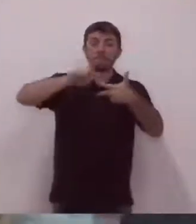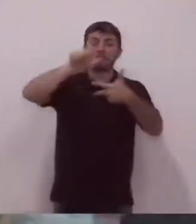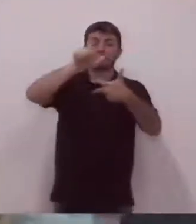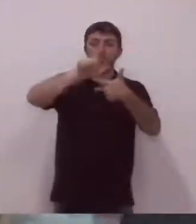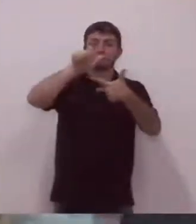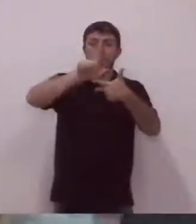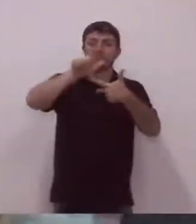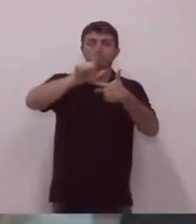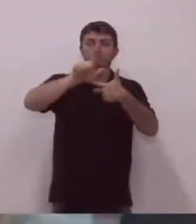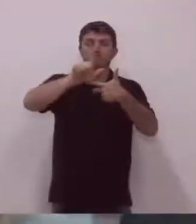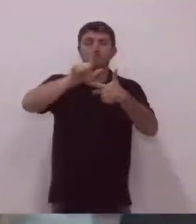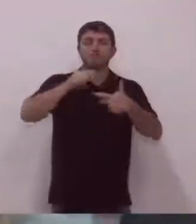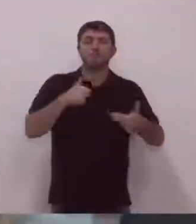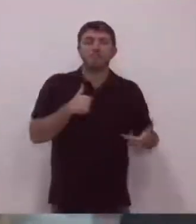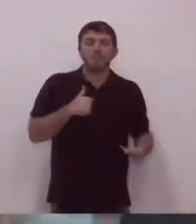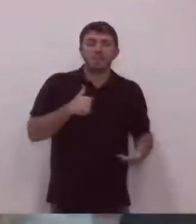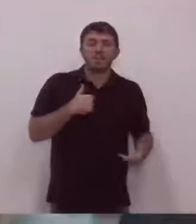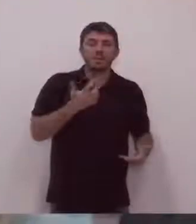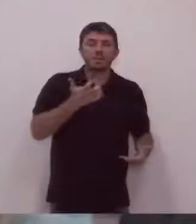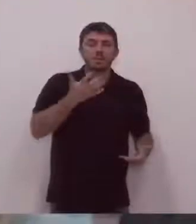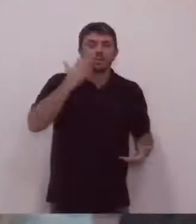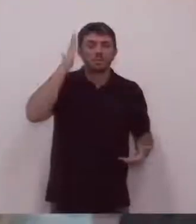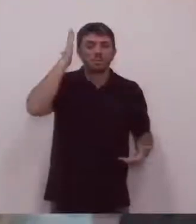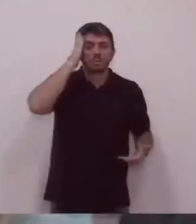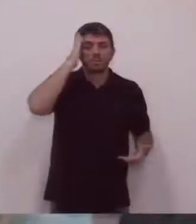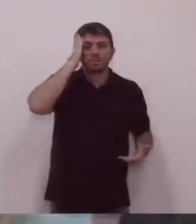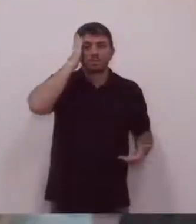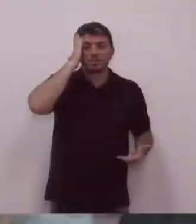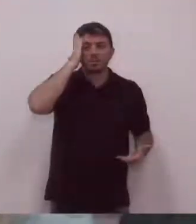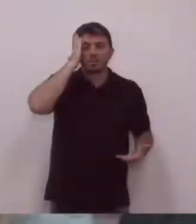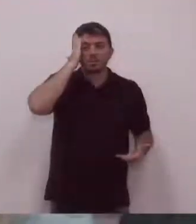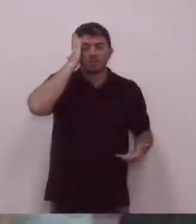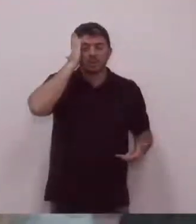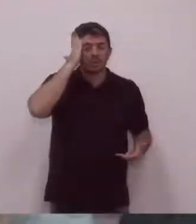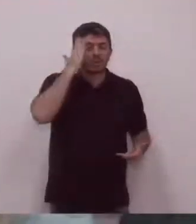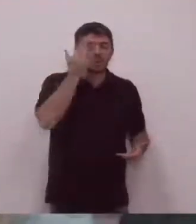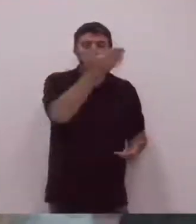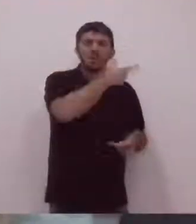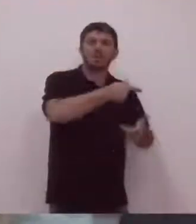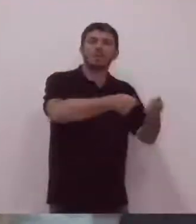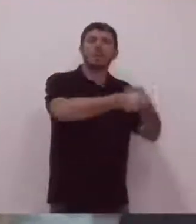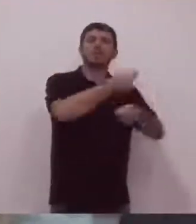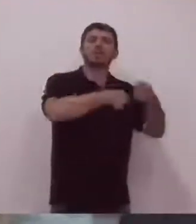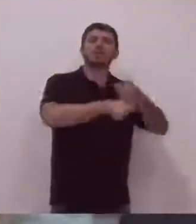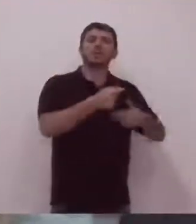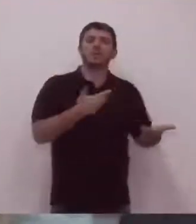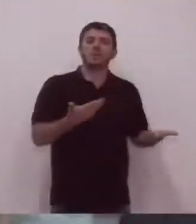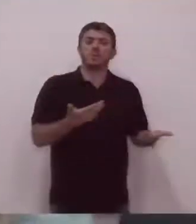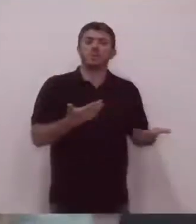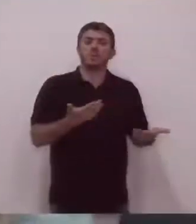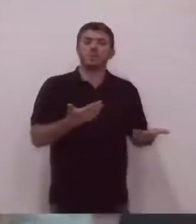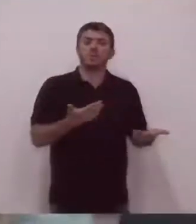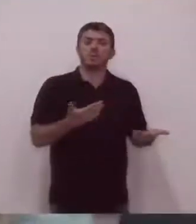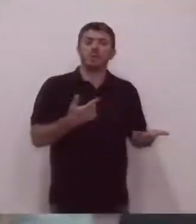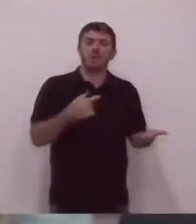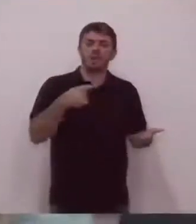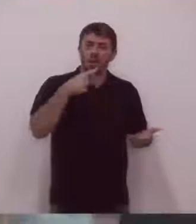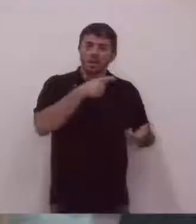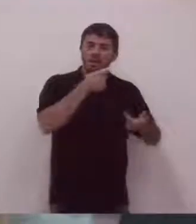eu gostaria de ouvir esse ato administrativo, que é péssimo. Uma gestão, volto a falar, sem nenhum trauma, uma